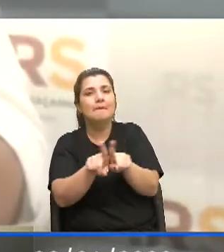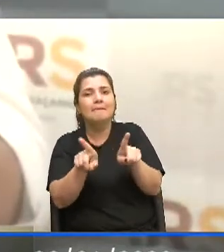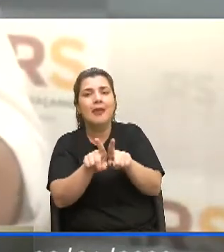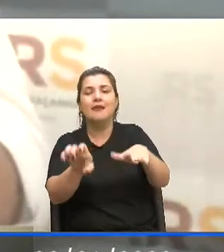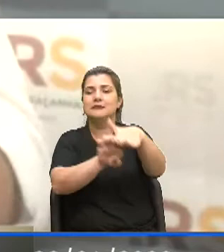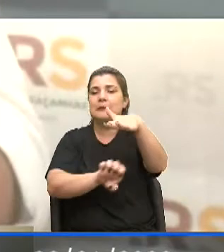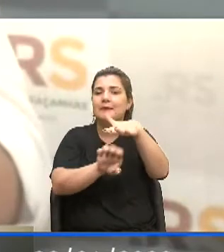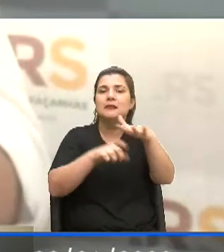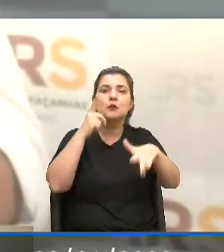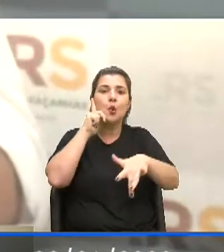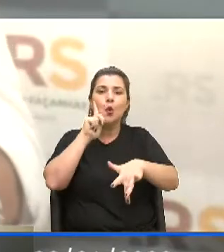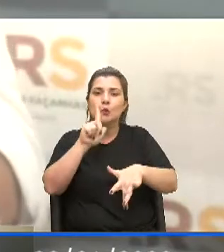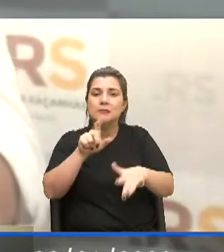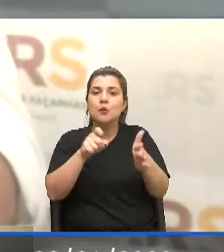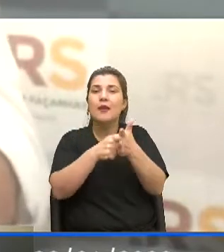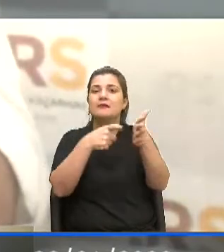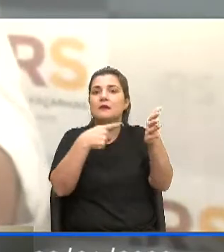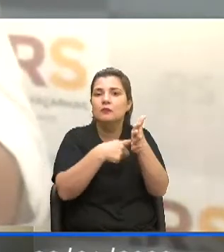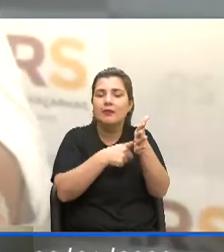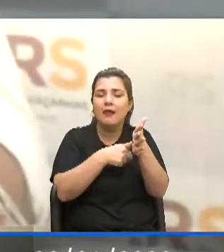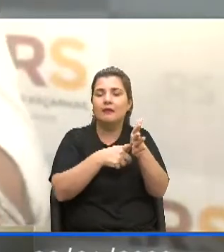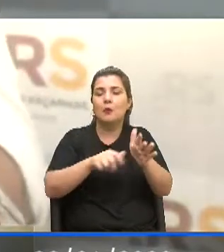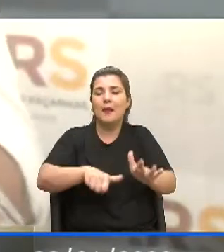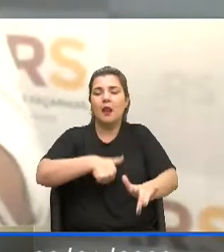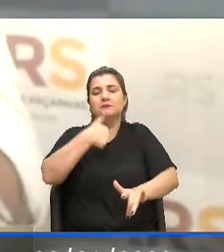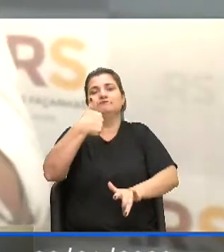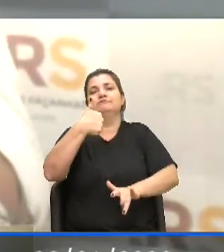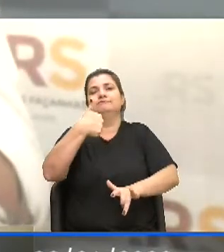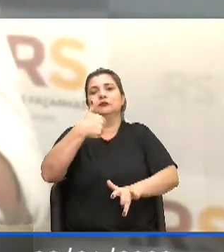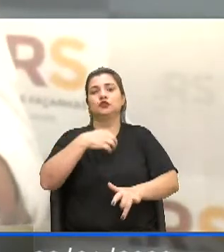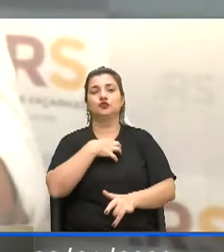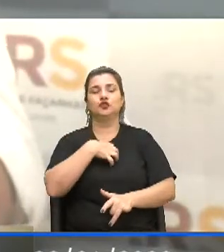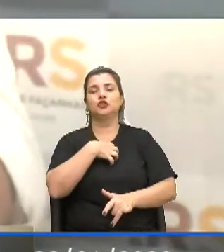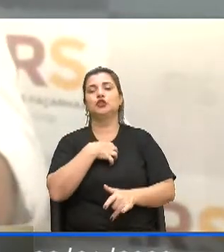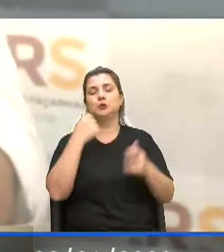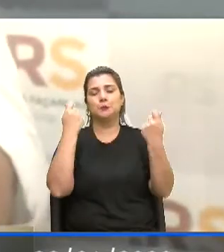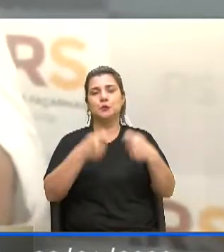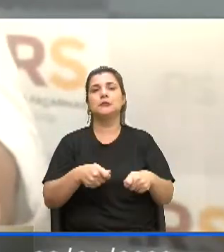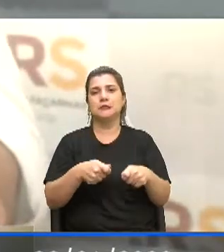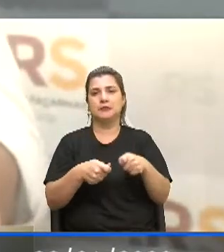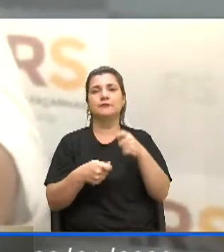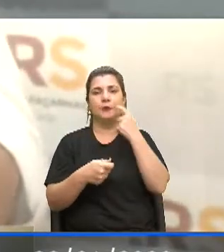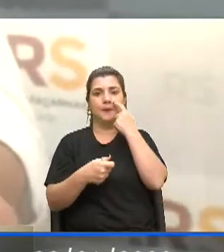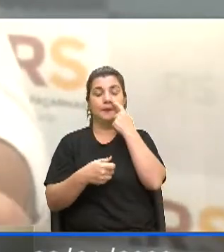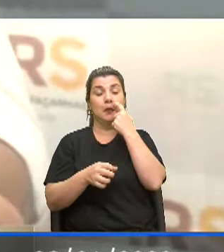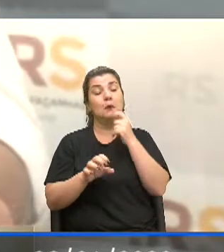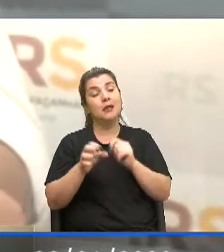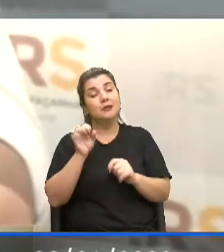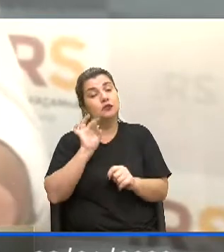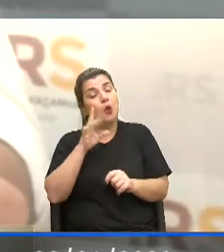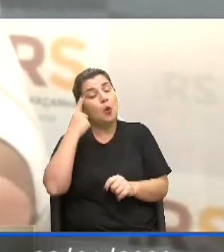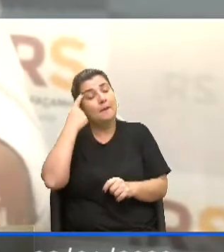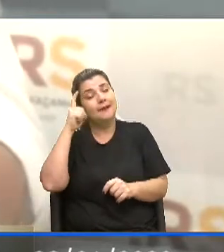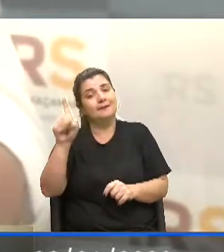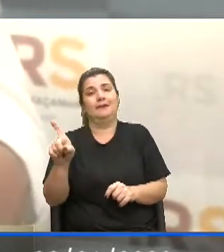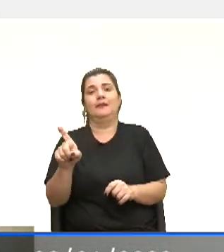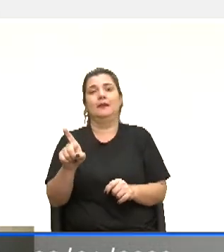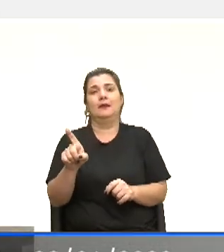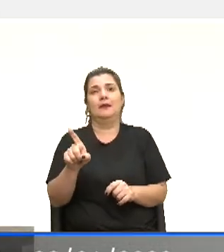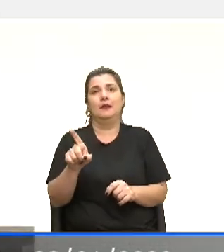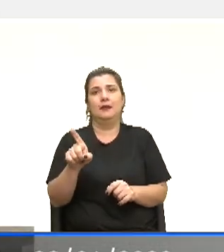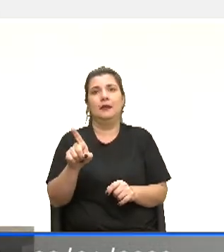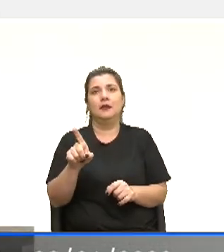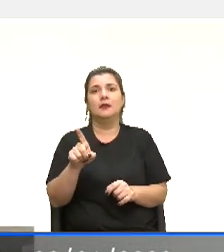melhor forma possível isso. Então, a ideia, como a secretária Anitta falou, não é uma ideia de intervenção